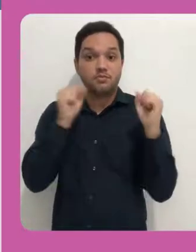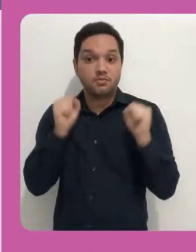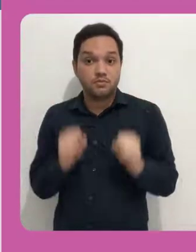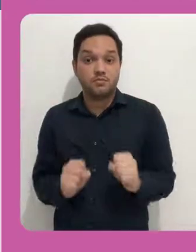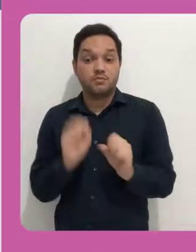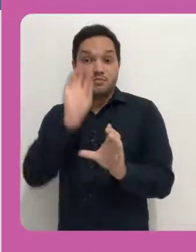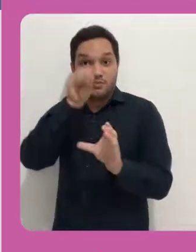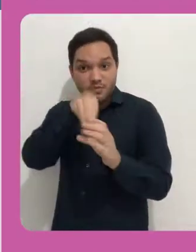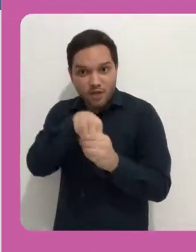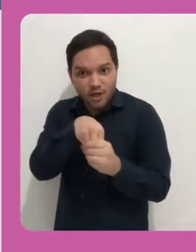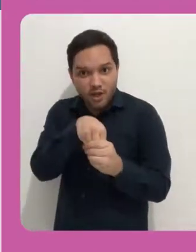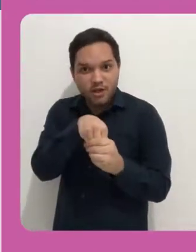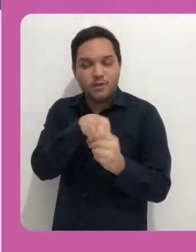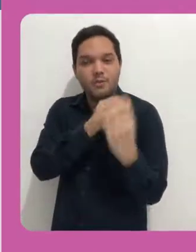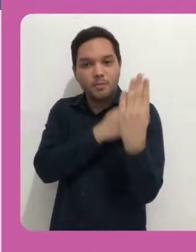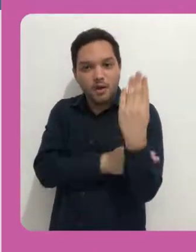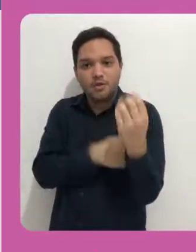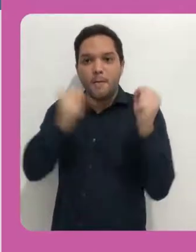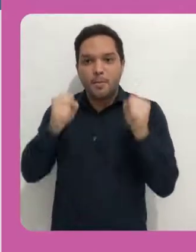ó, apoio,